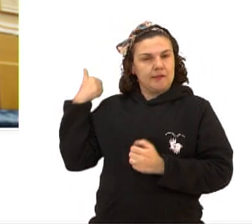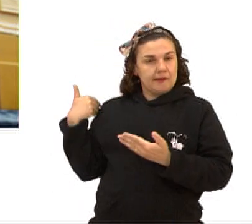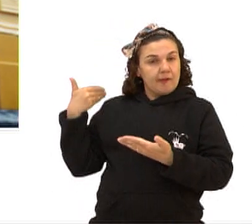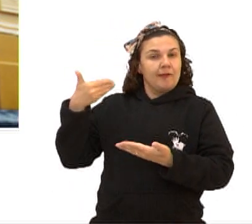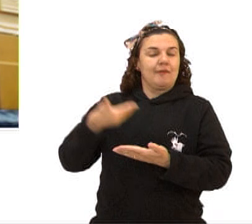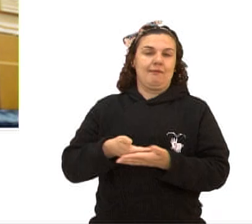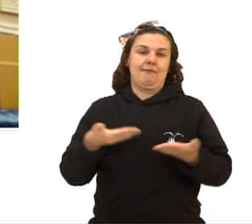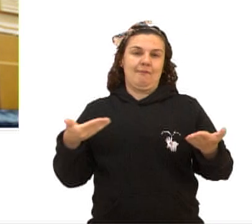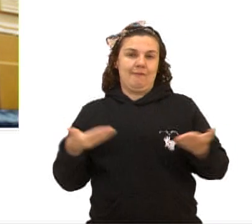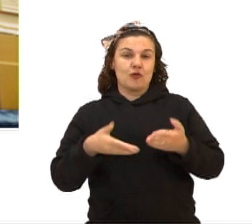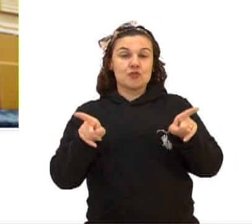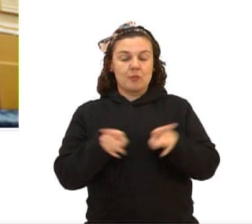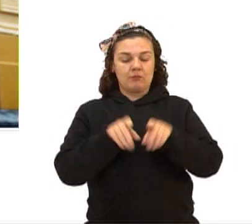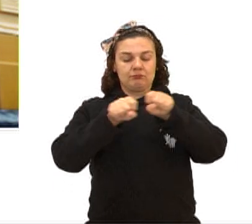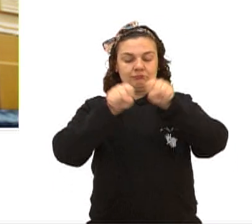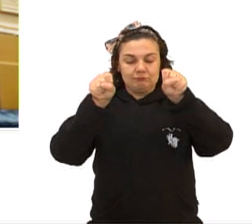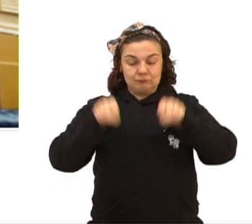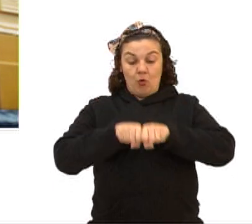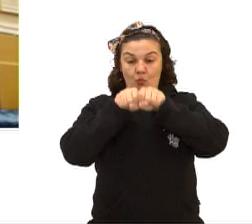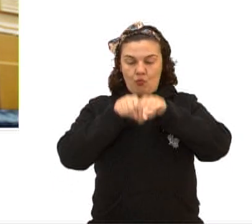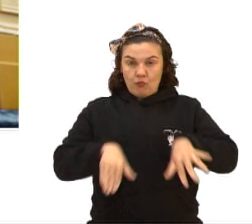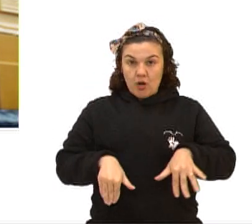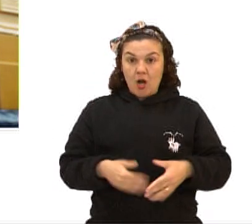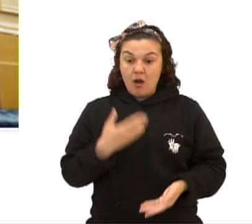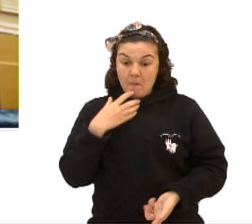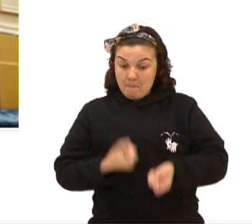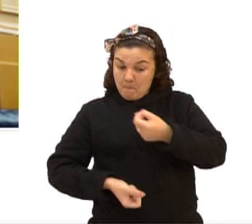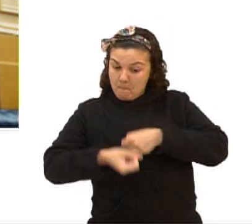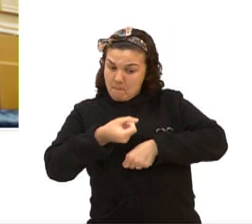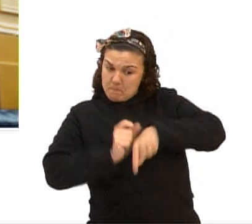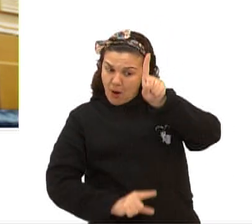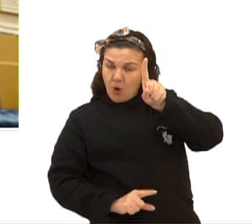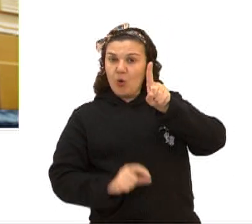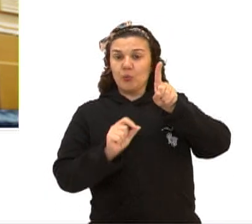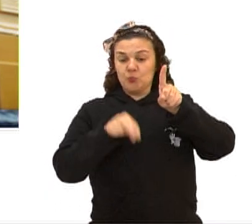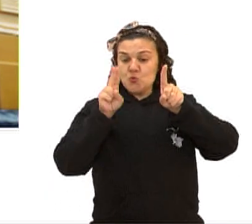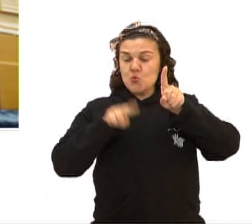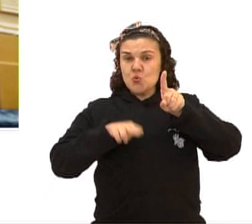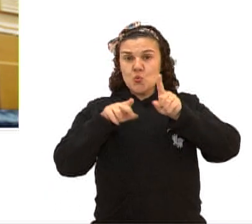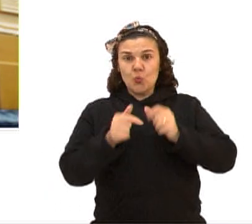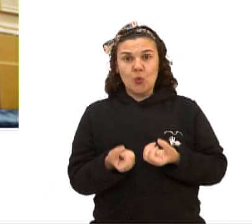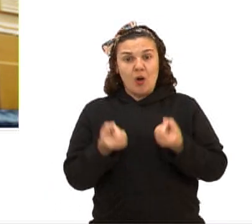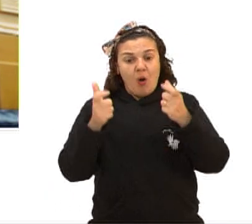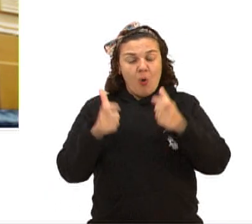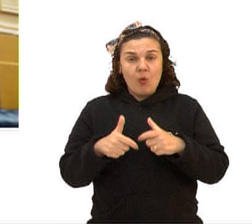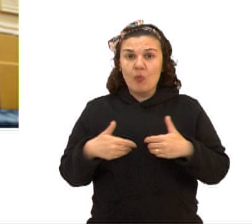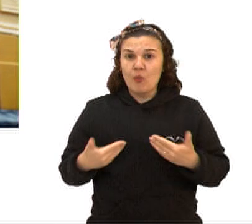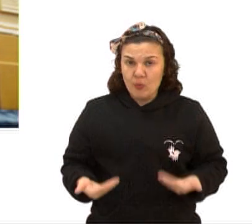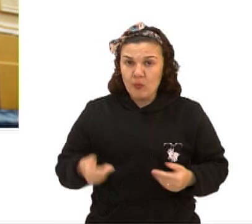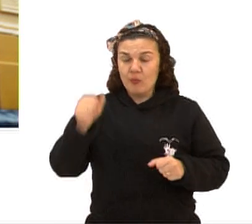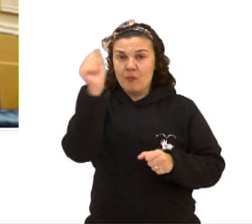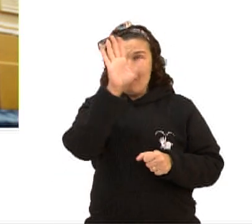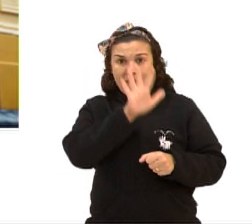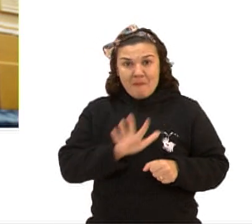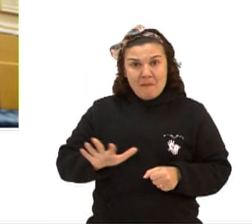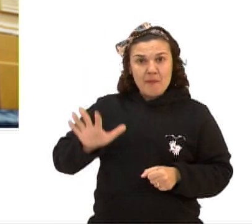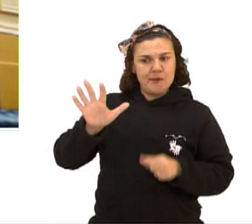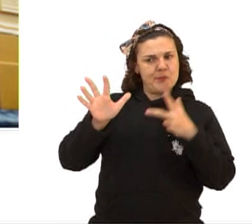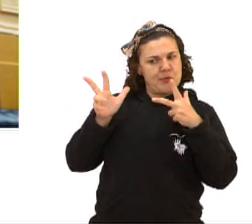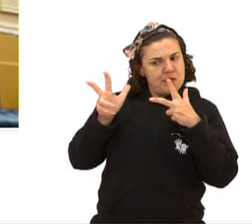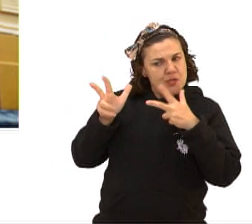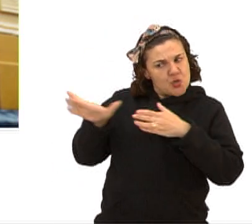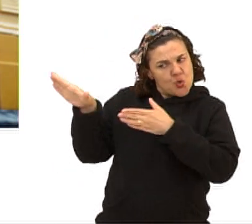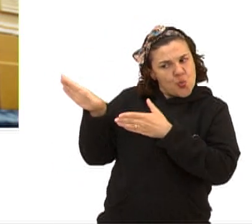abastecimento que, para a época, foi revolucionário, né? Não existia em quase nenhum lugar do Brasil um sistema